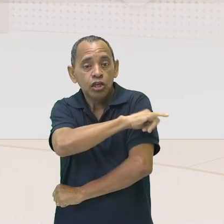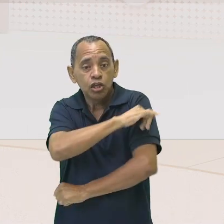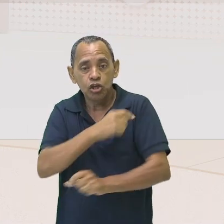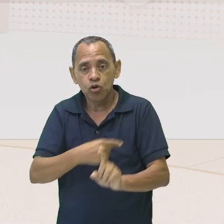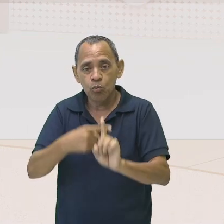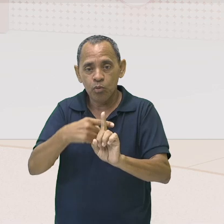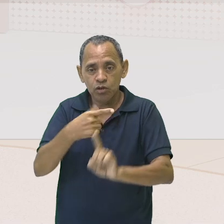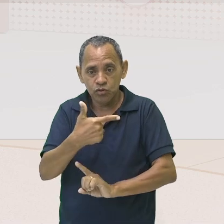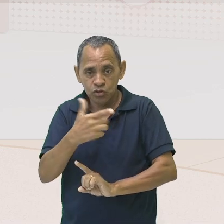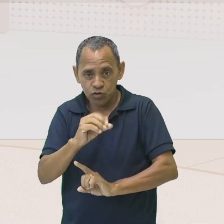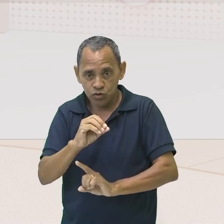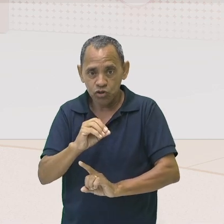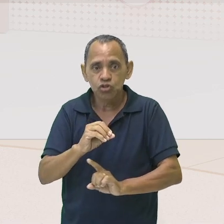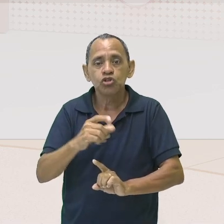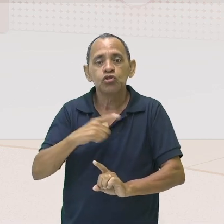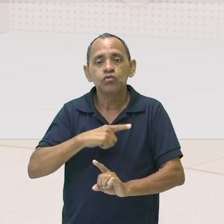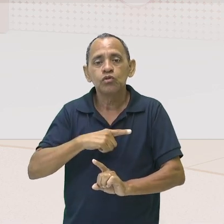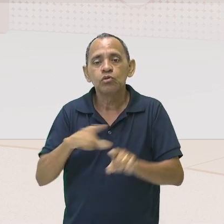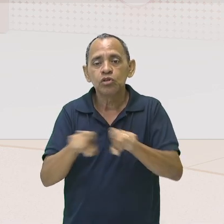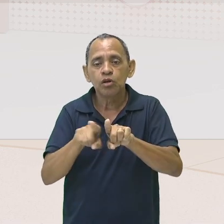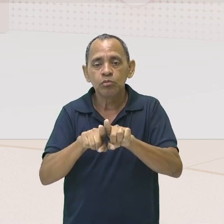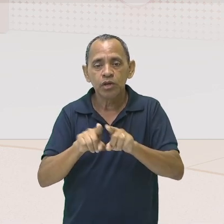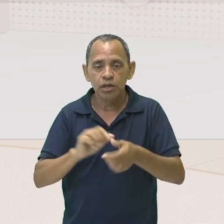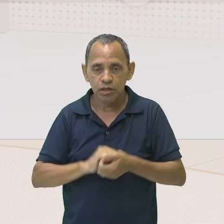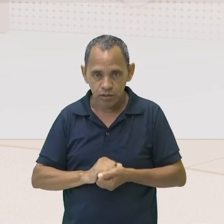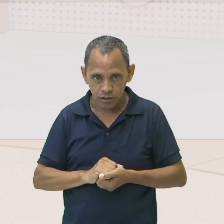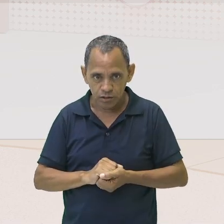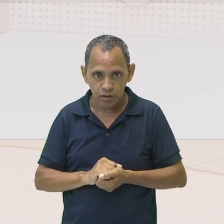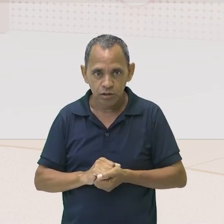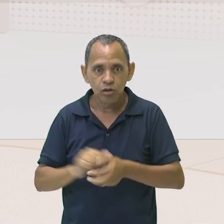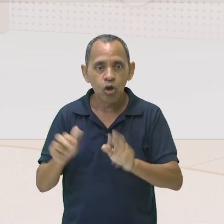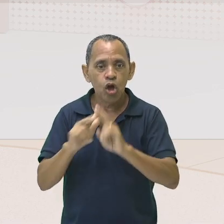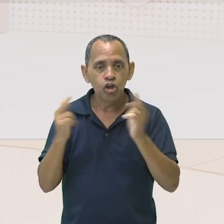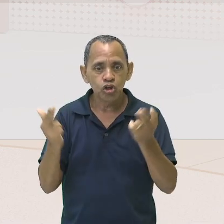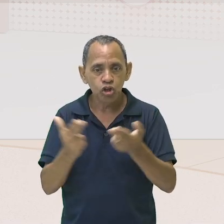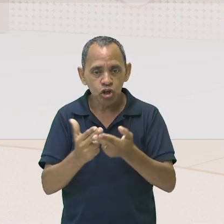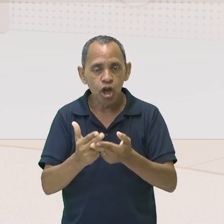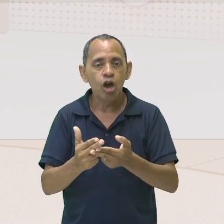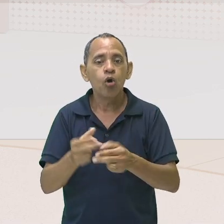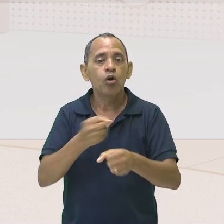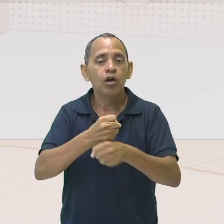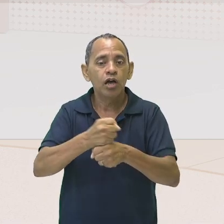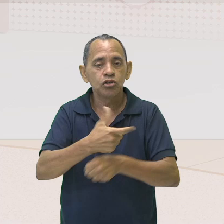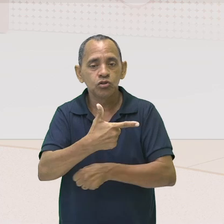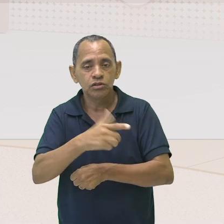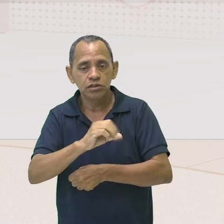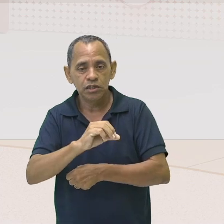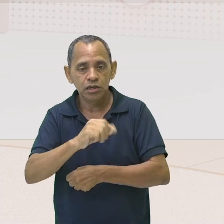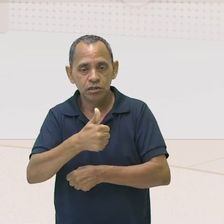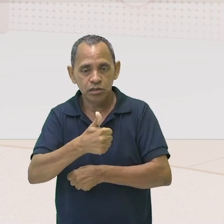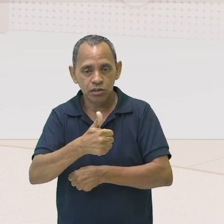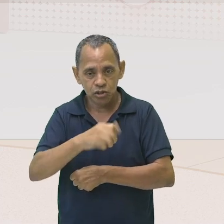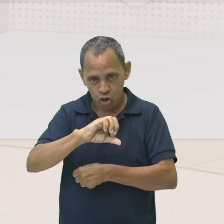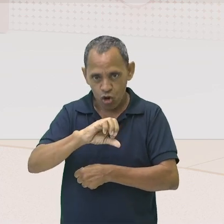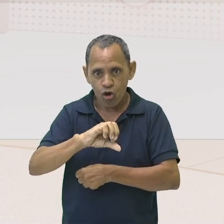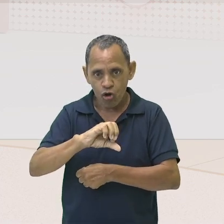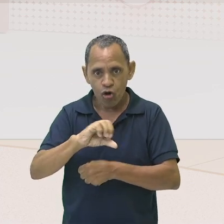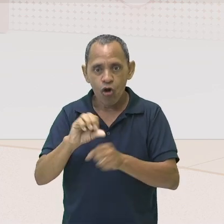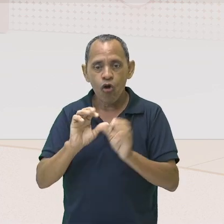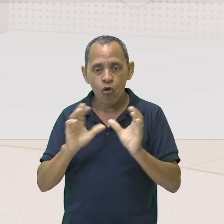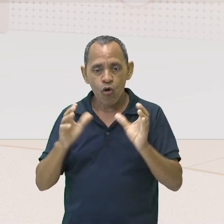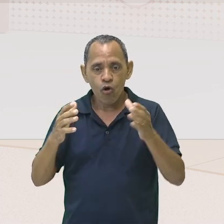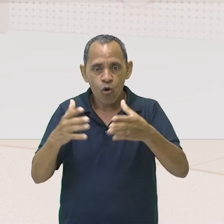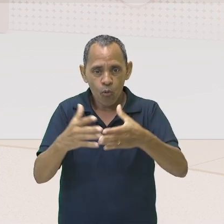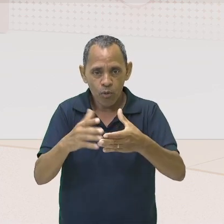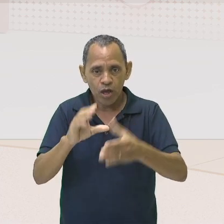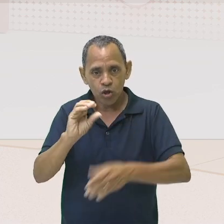novamente para o Rio de Janeiro. E nós tivemos aqui em 2019, a Assembleia das Nações Unidas